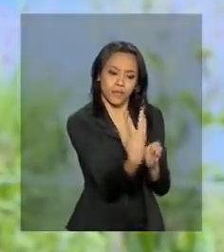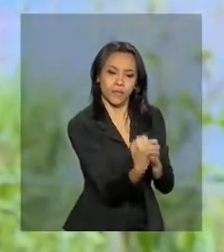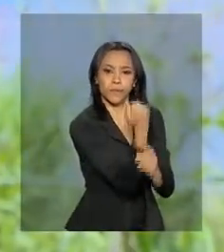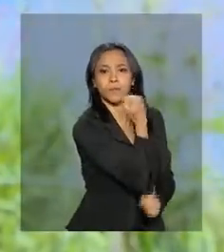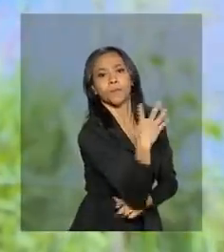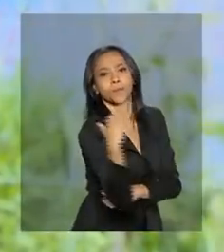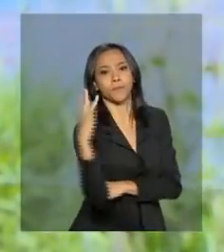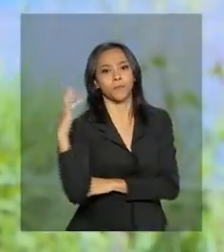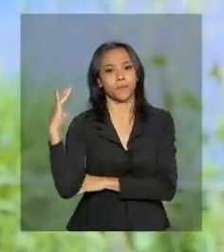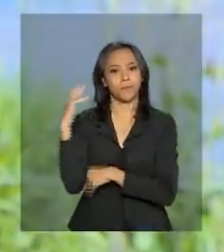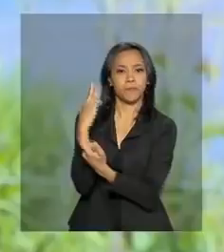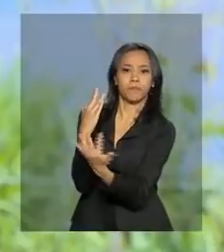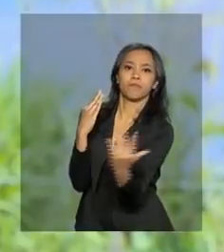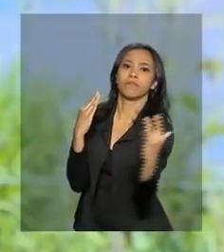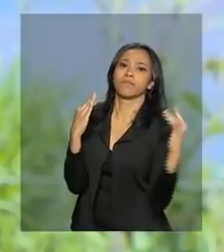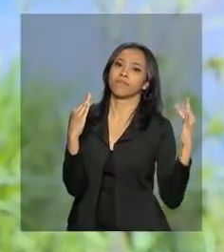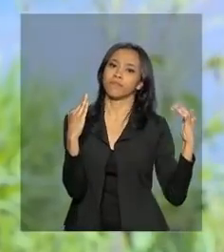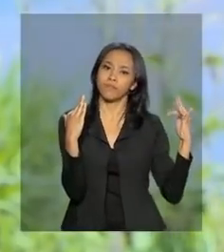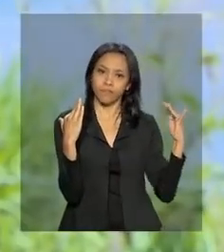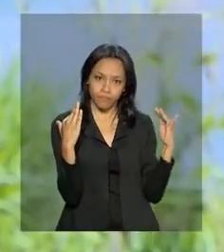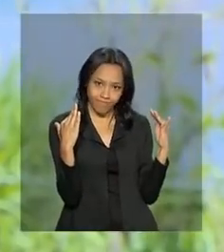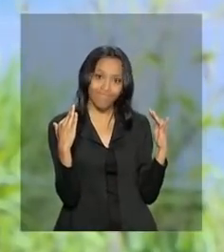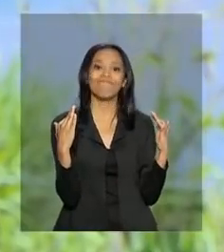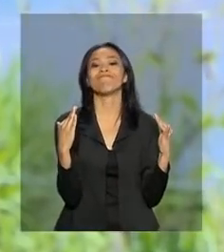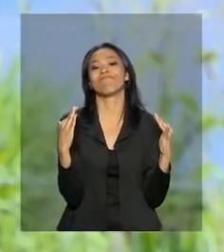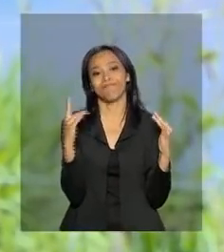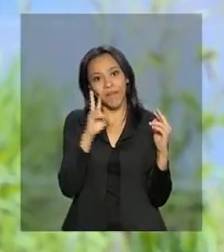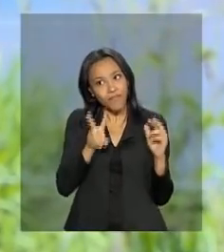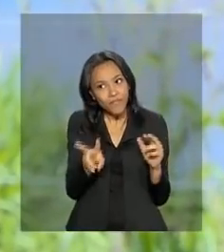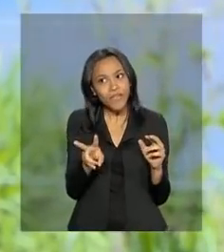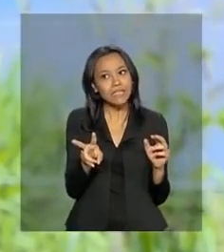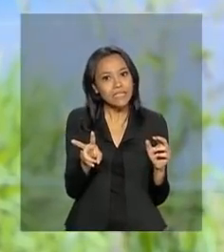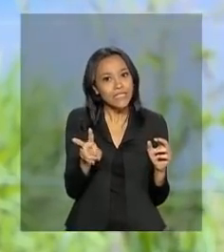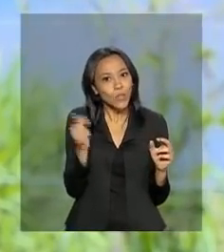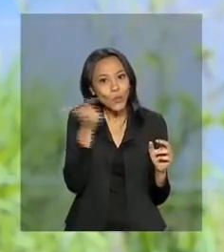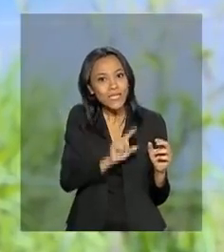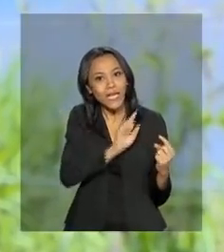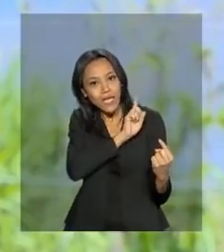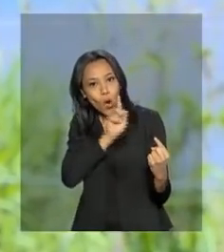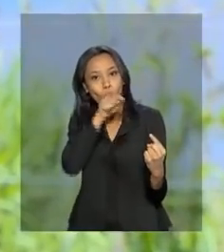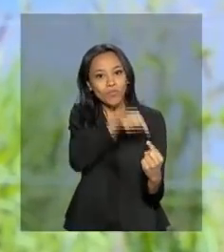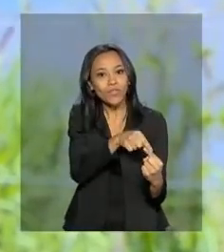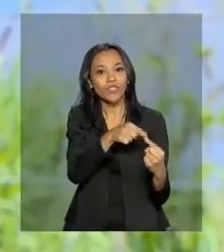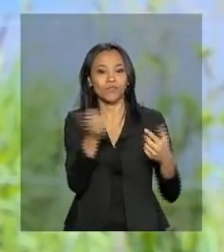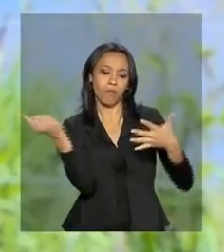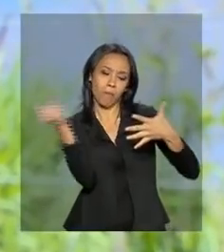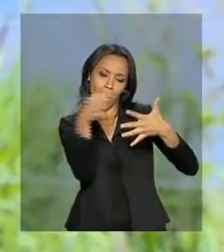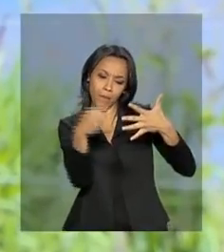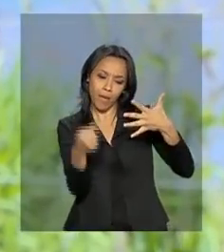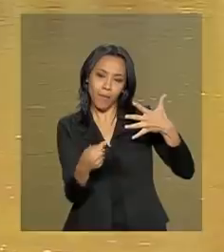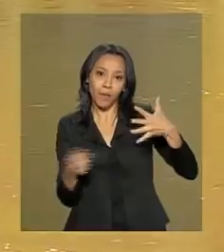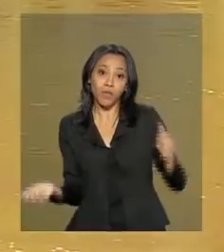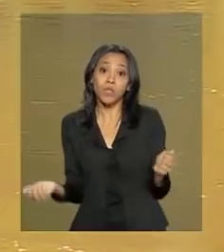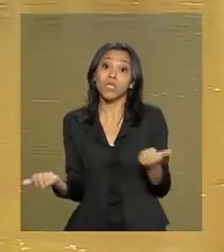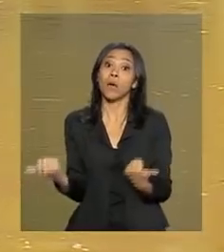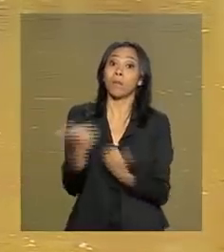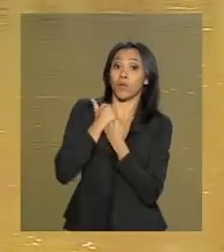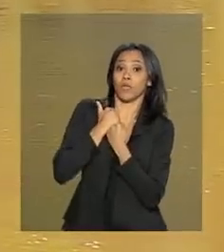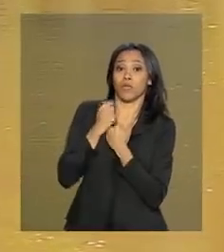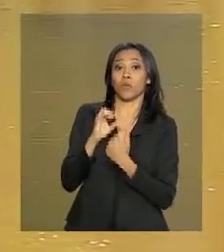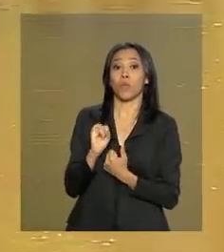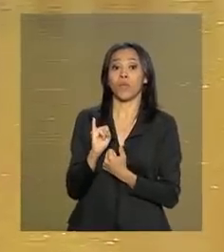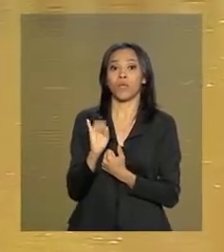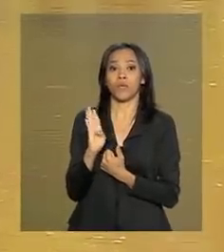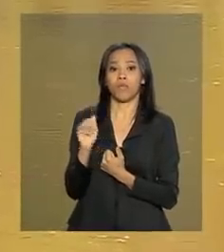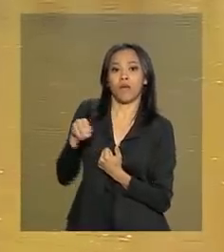vegetação, para ver se realmente ela entra aí nas metas que a gente definiu junto ao IBAMA. A água dos